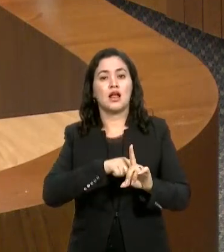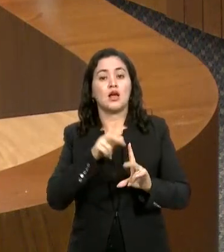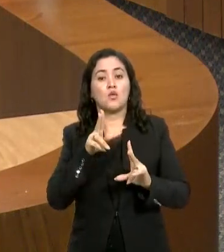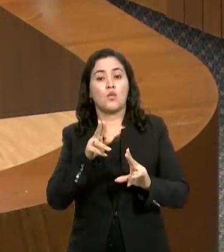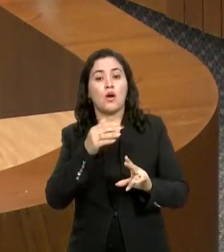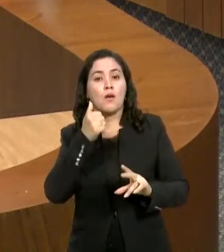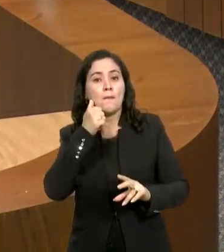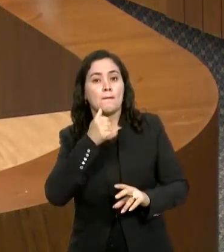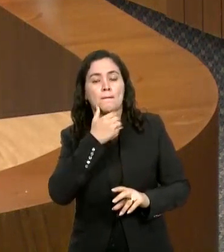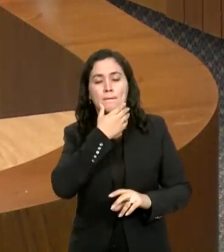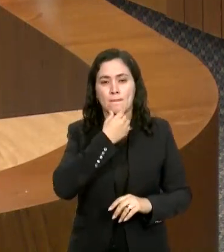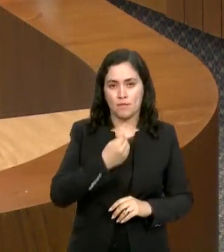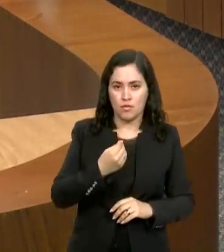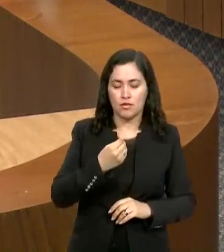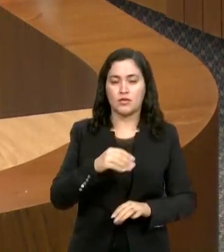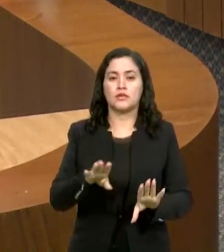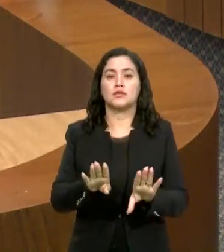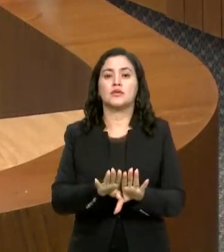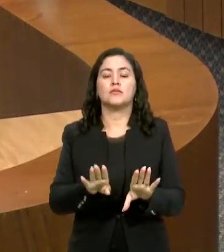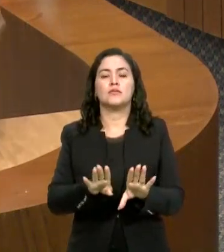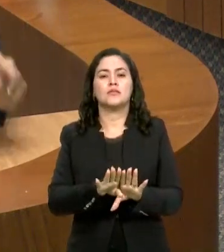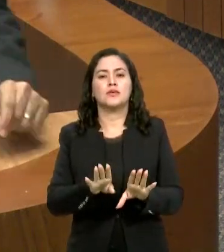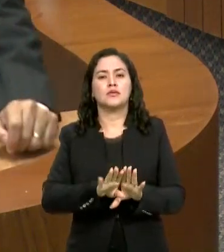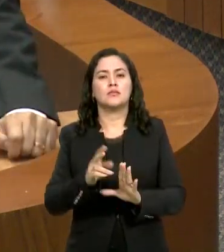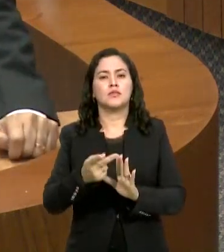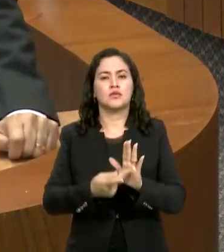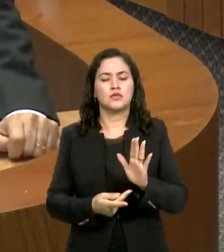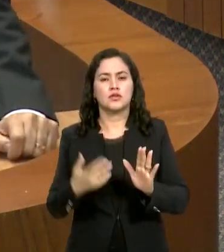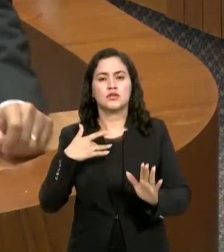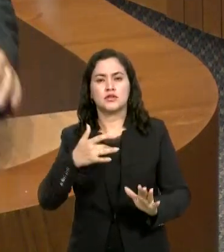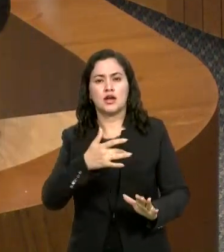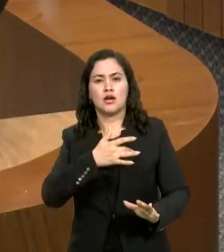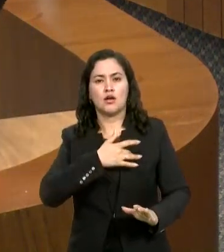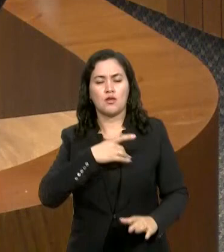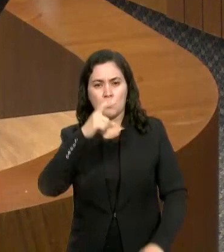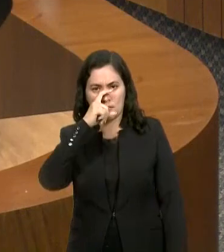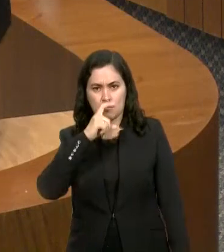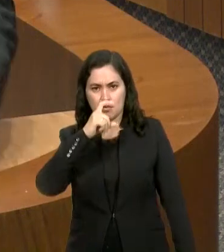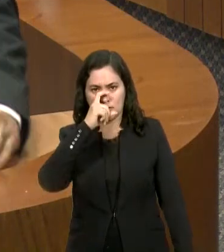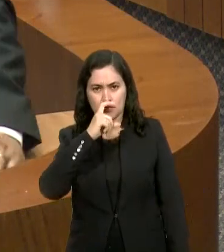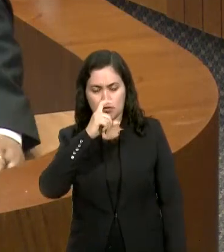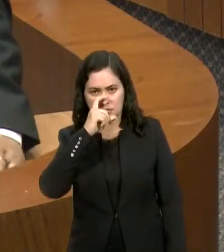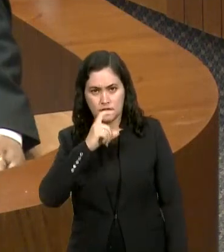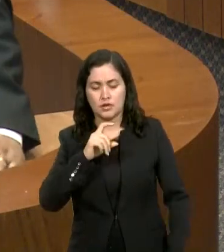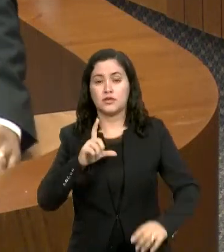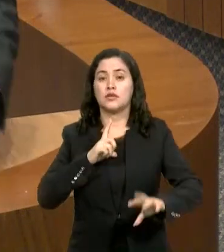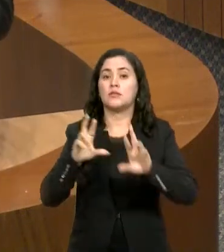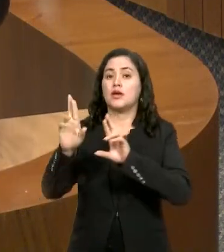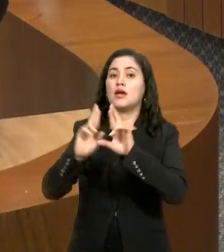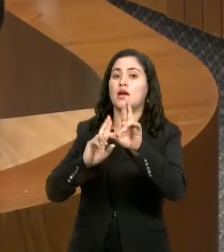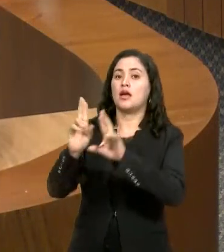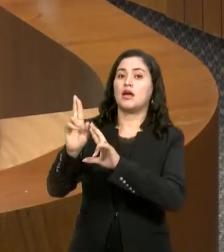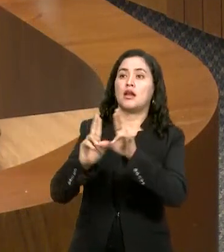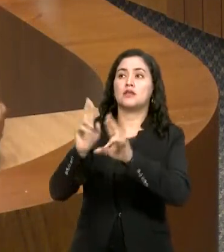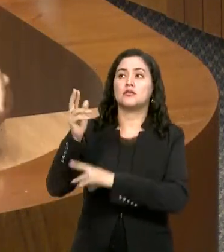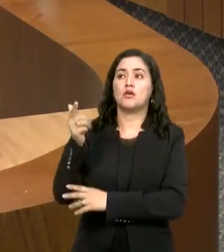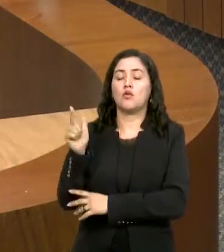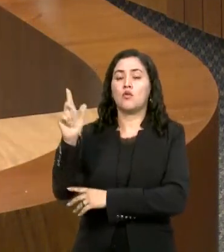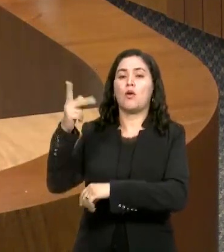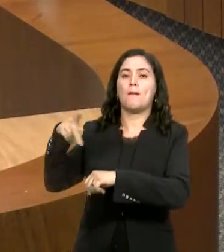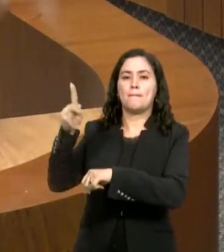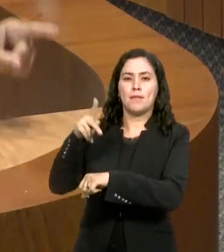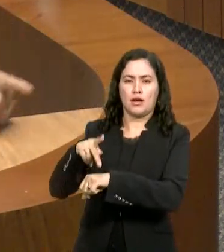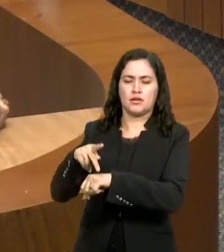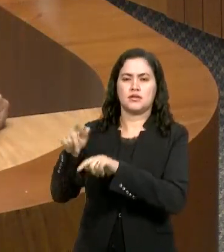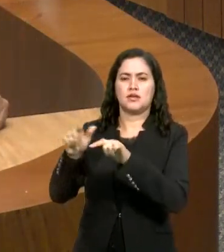da política externa, mais trabalho e menos furdunço. Trabalho diplomático sério, de quem sabe dialogar,